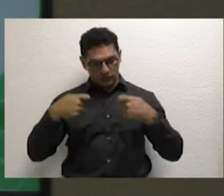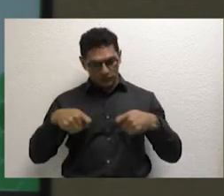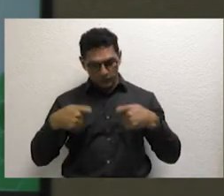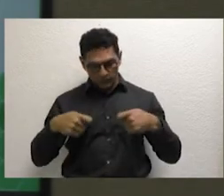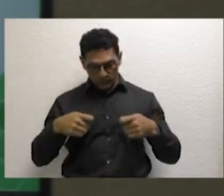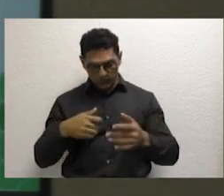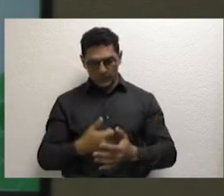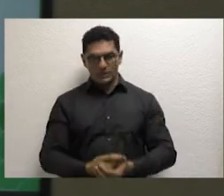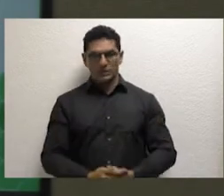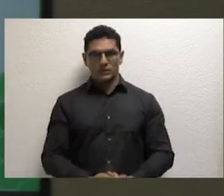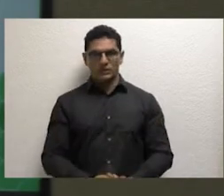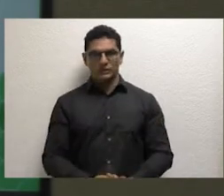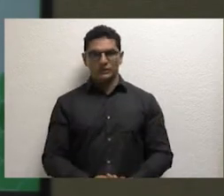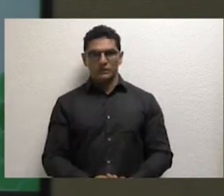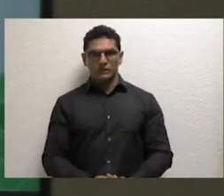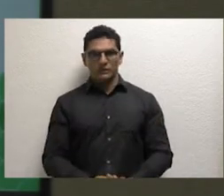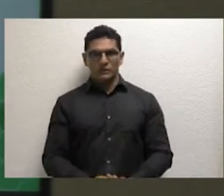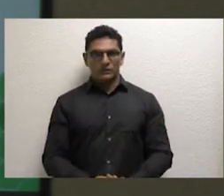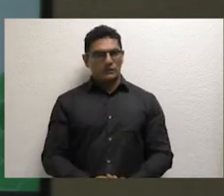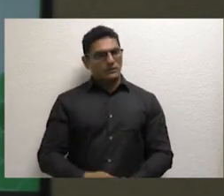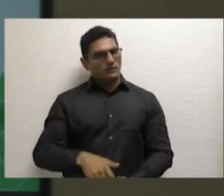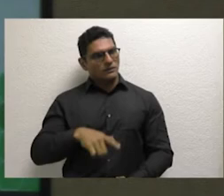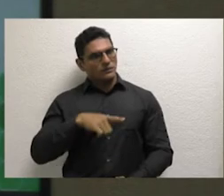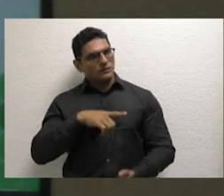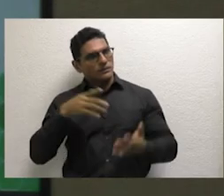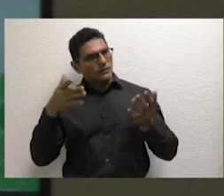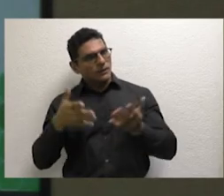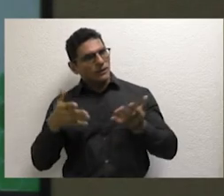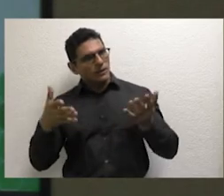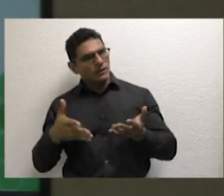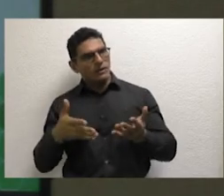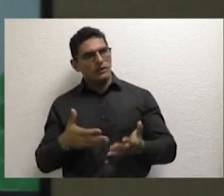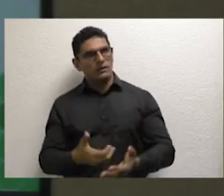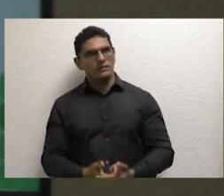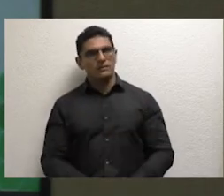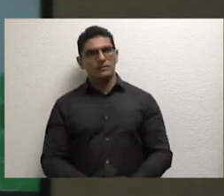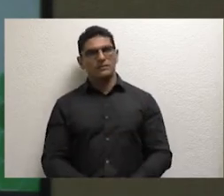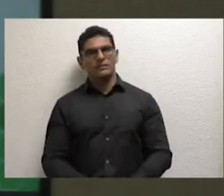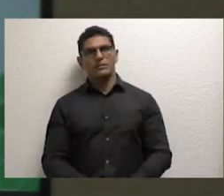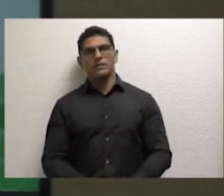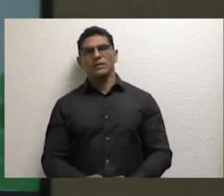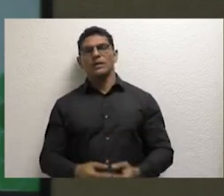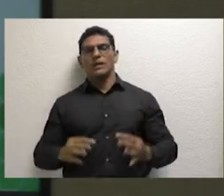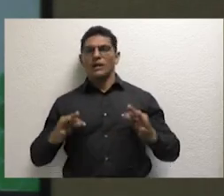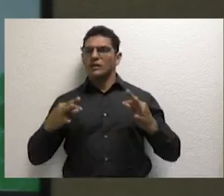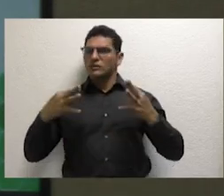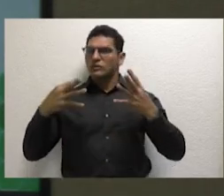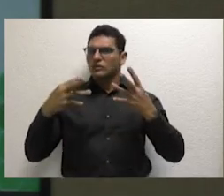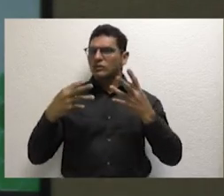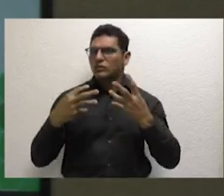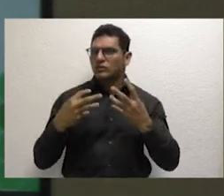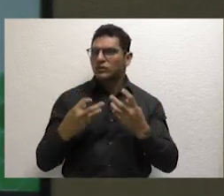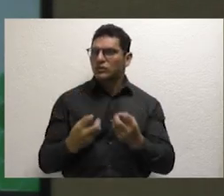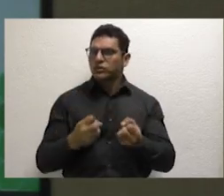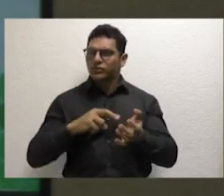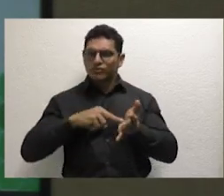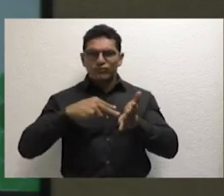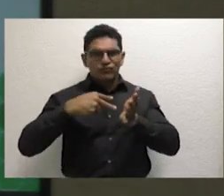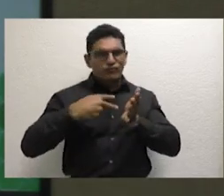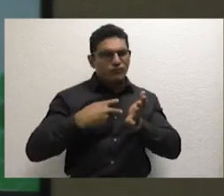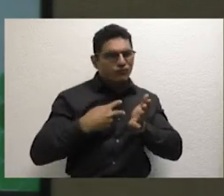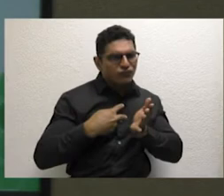temos nesse momento toda a nossa representação parlamentar